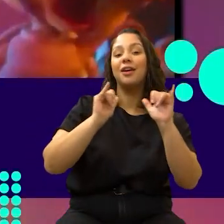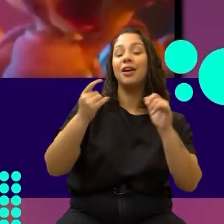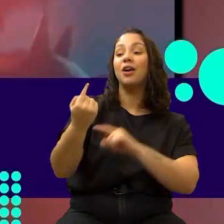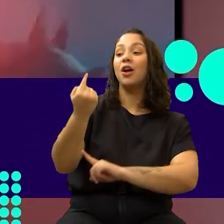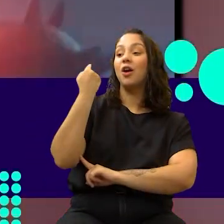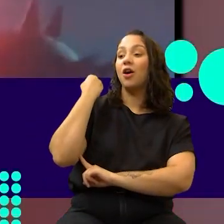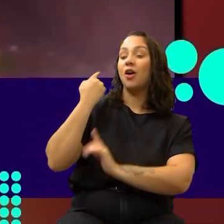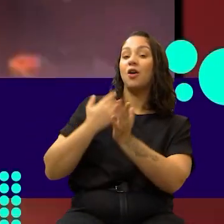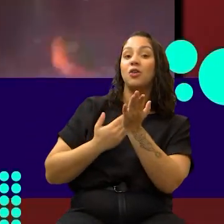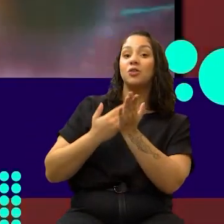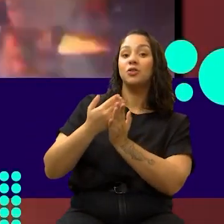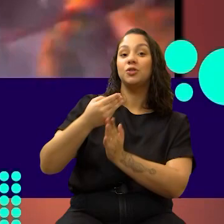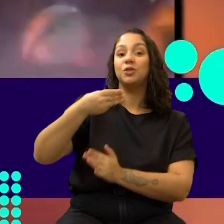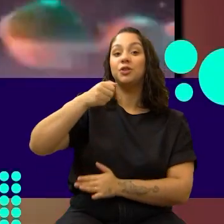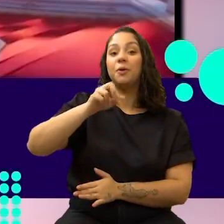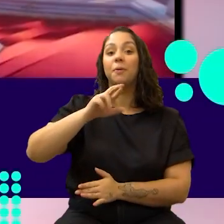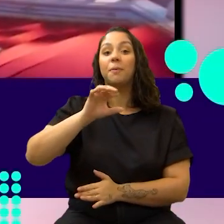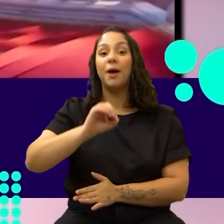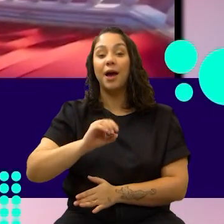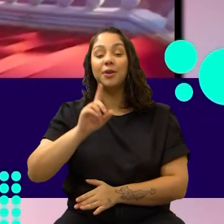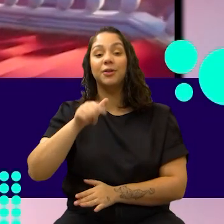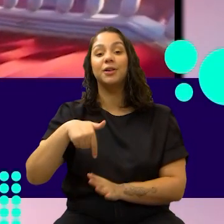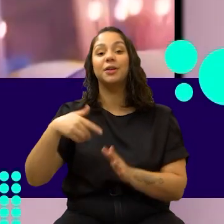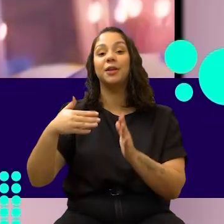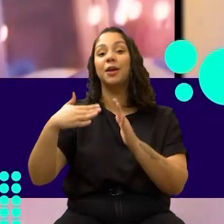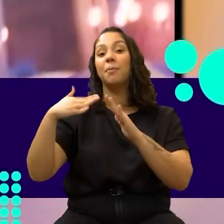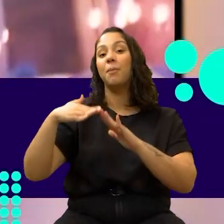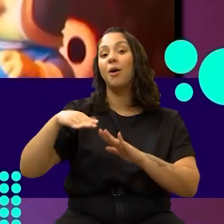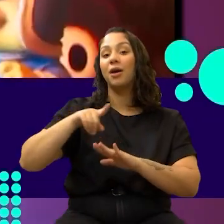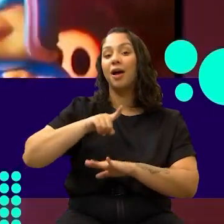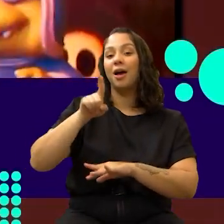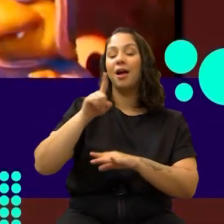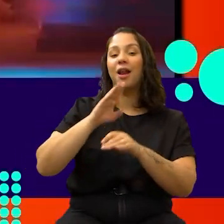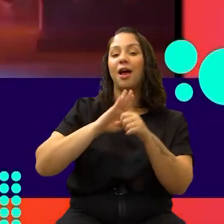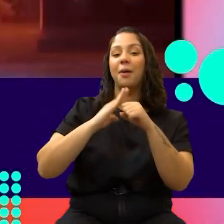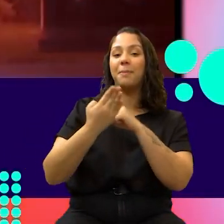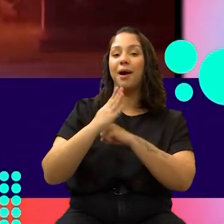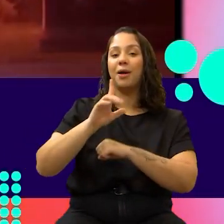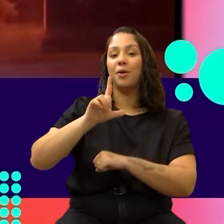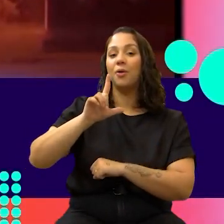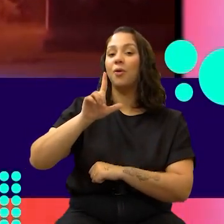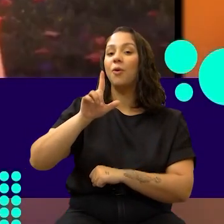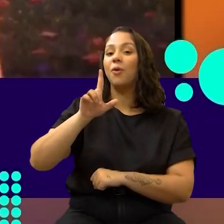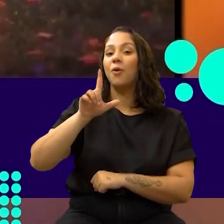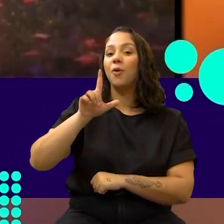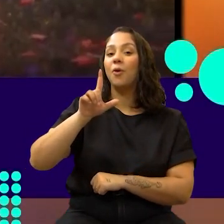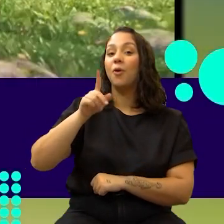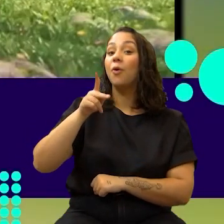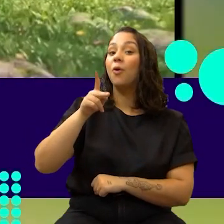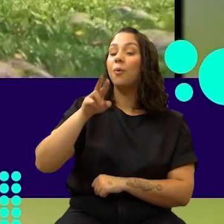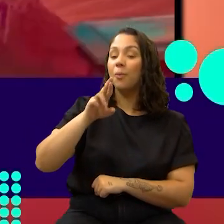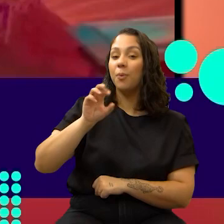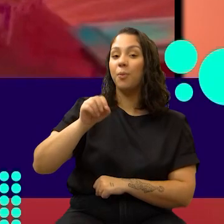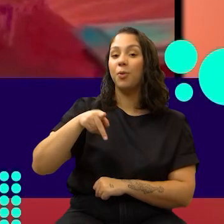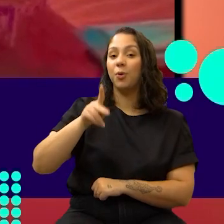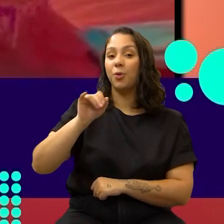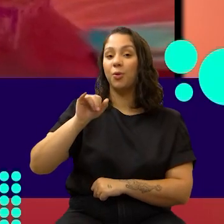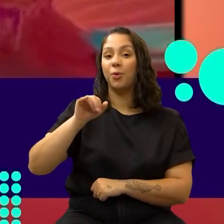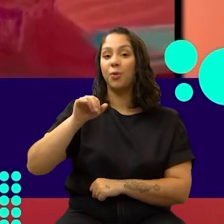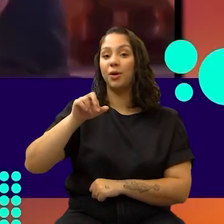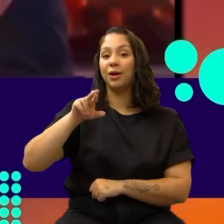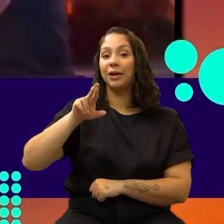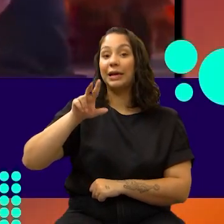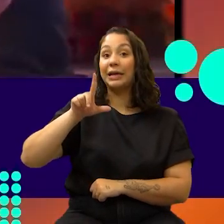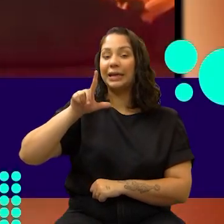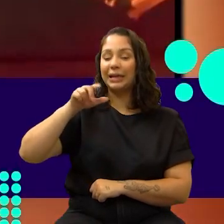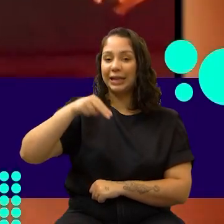a história é um conto sobre a origem de Mario, um encanador que mora no Brooklyn, em Nova York, junto com o irmão Luigi, e